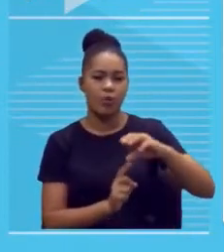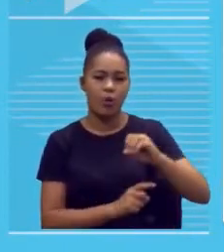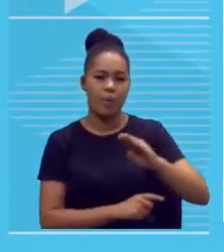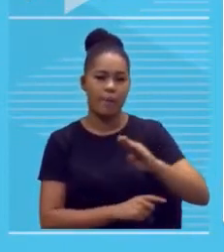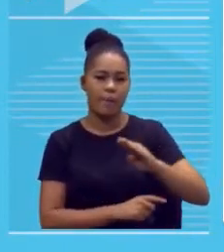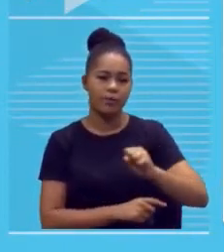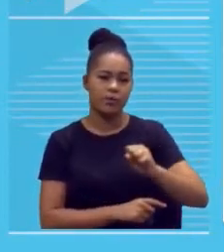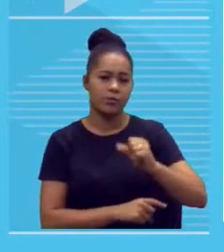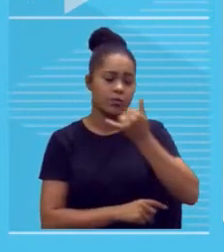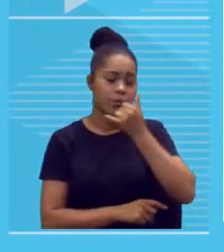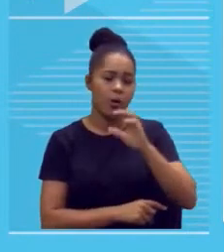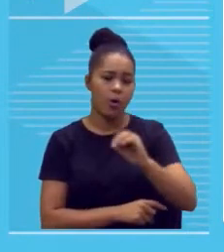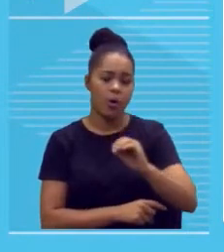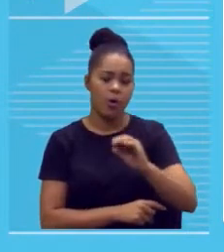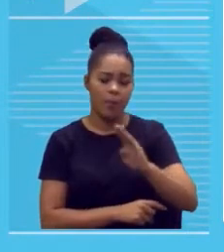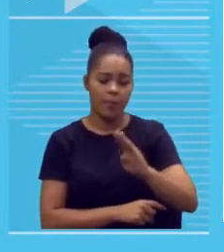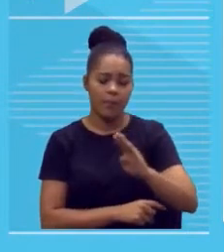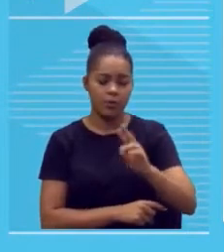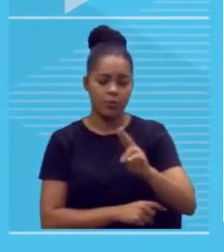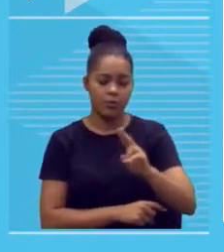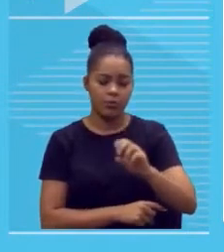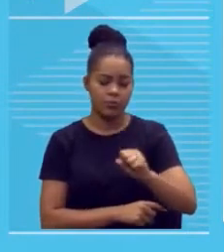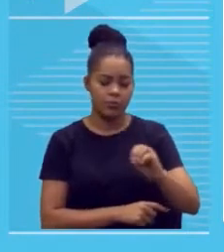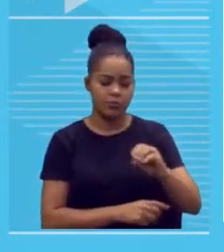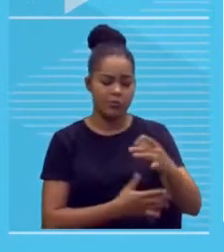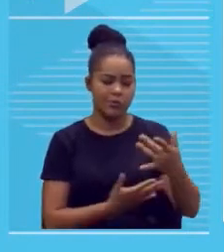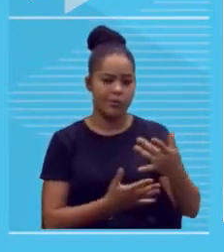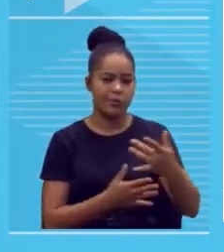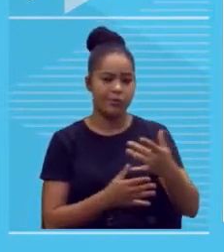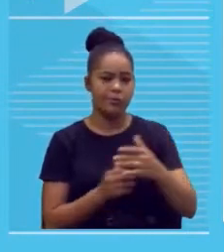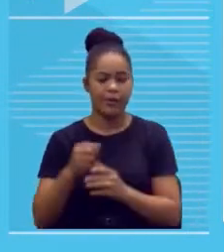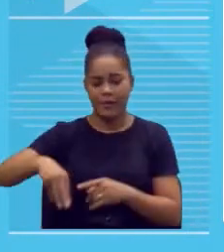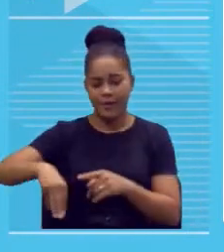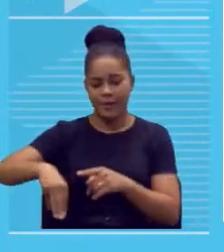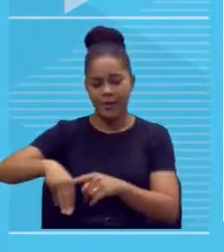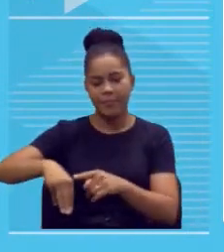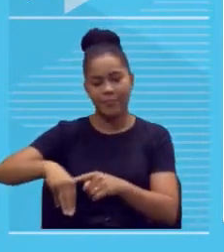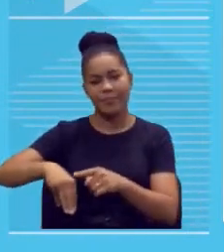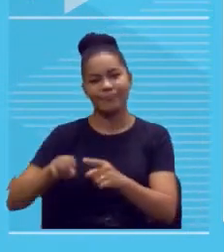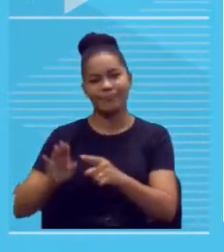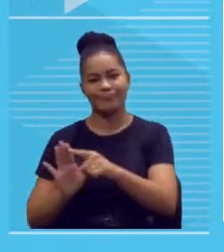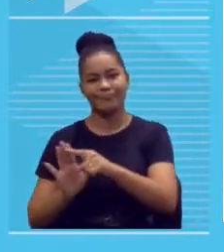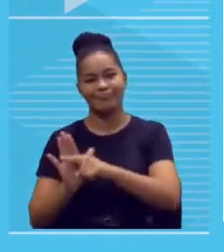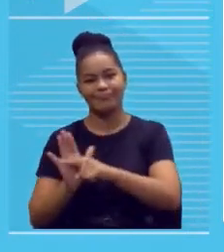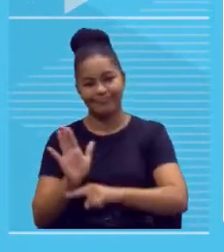Nesse caso, o valor do seu M aqui, ele vai ser negativo, vai dar menos